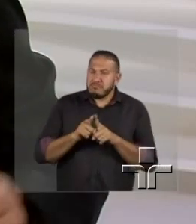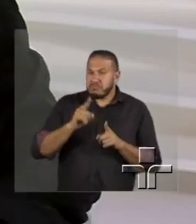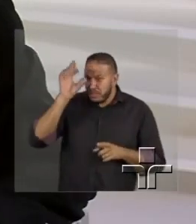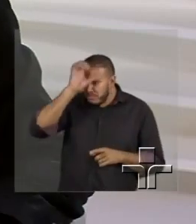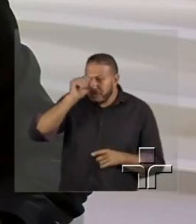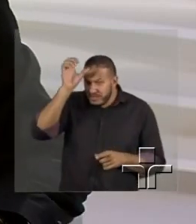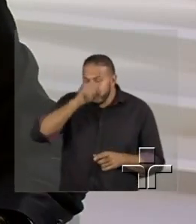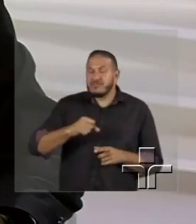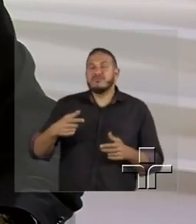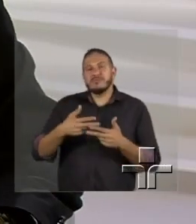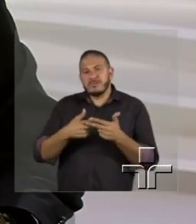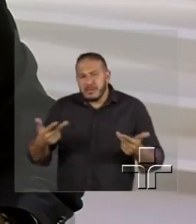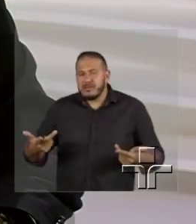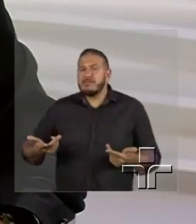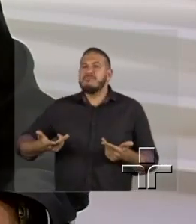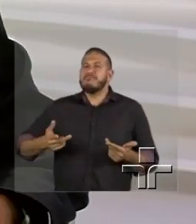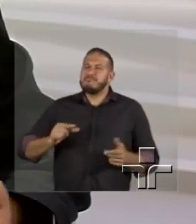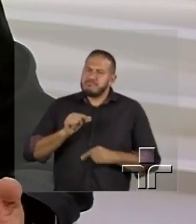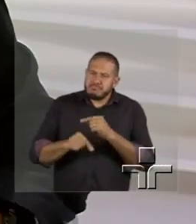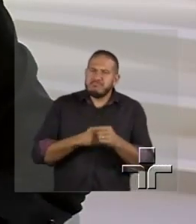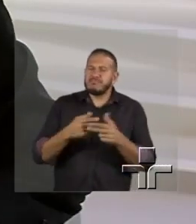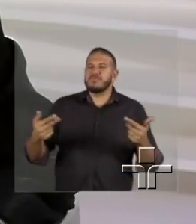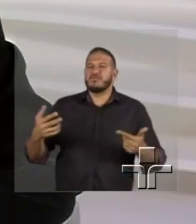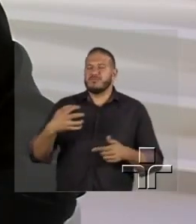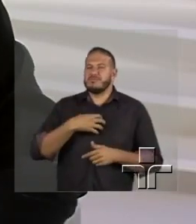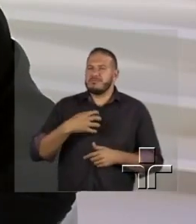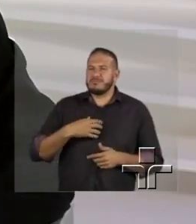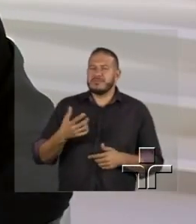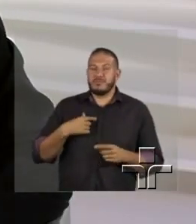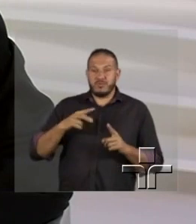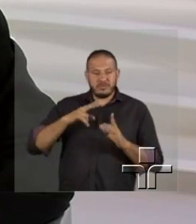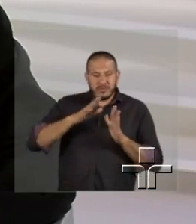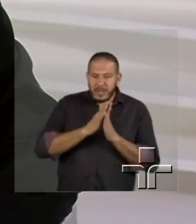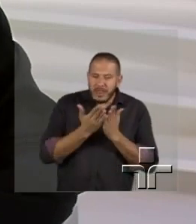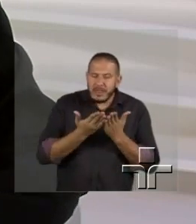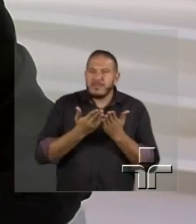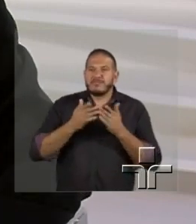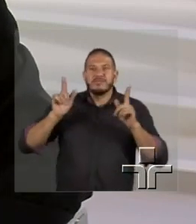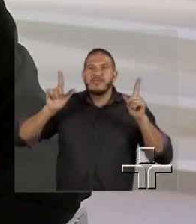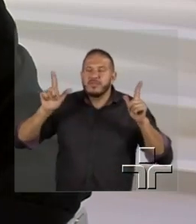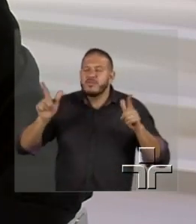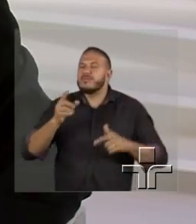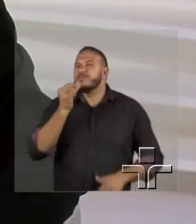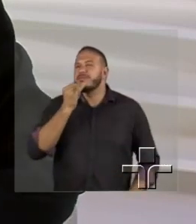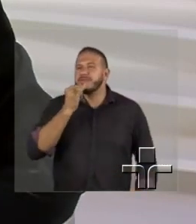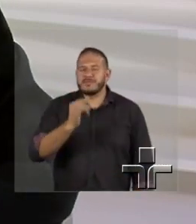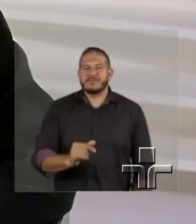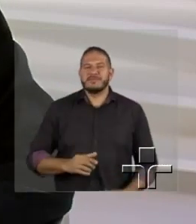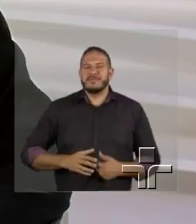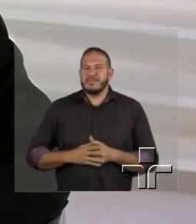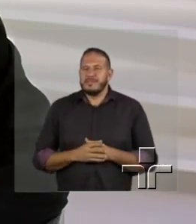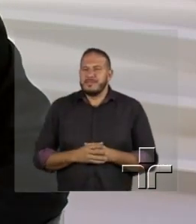E criado por parentes, não é? E o que eu soube é que o senhor herdou do seu